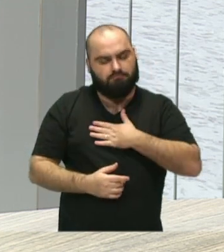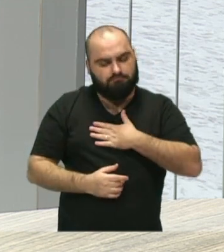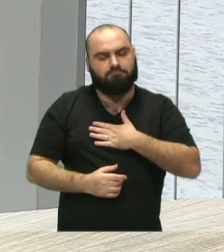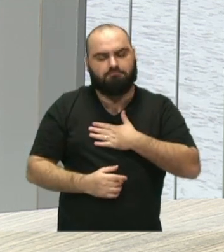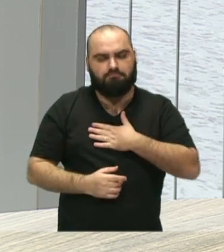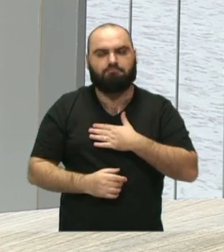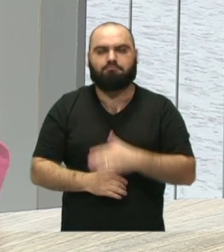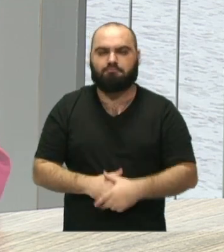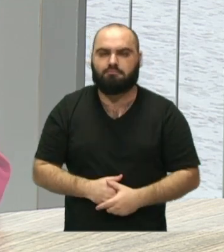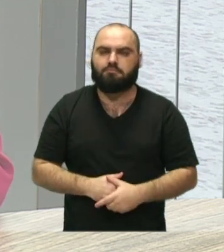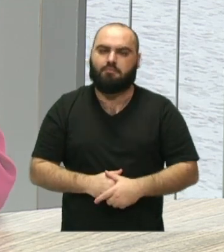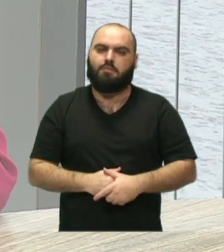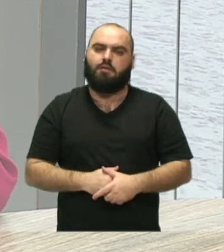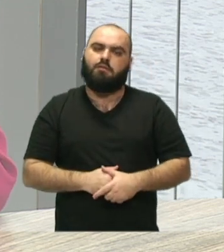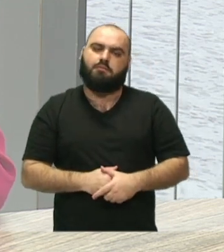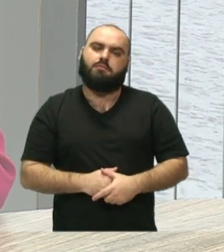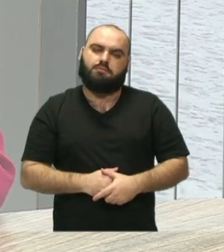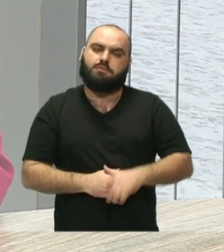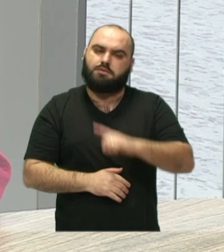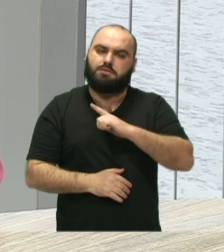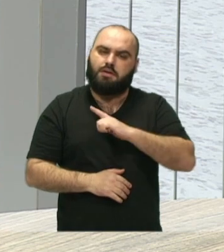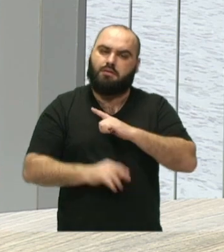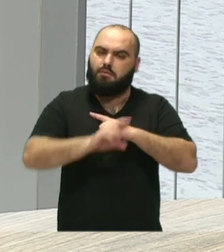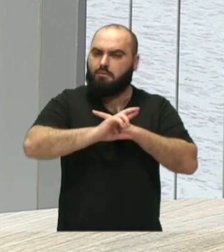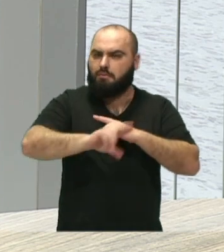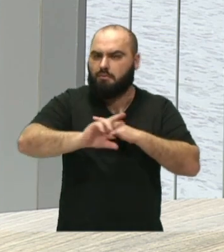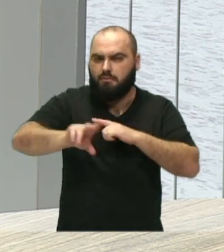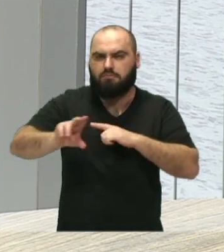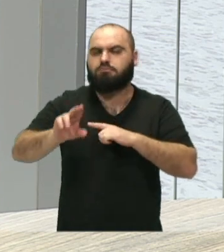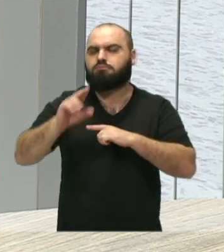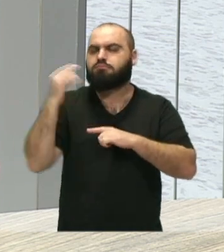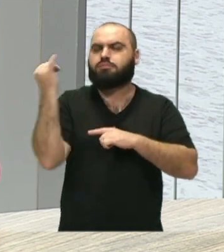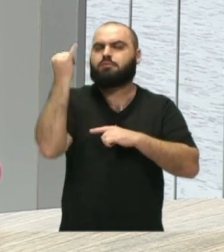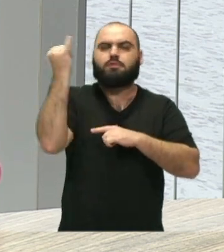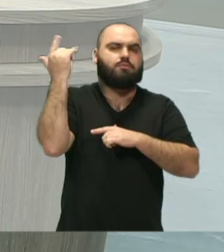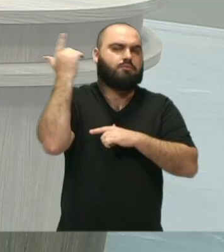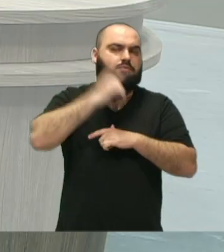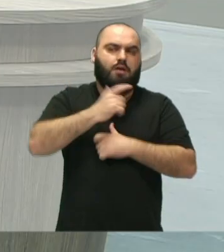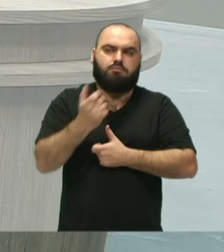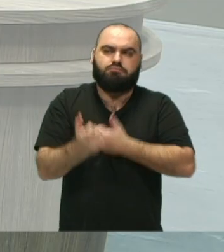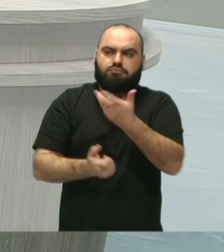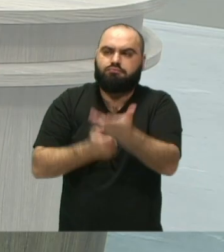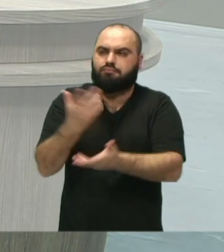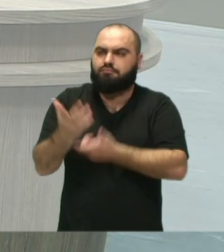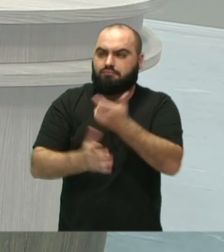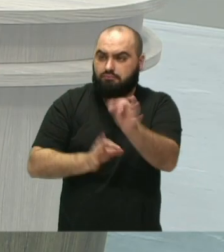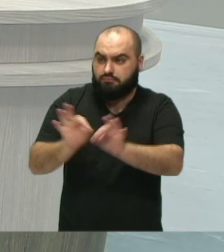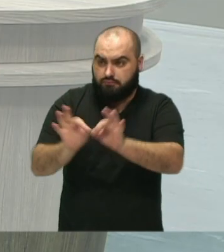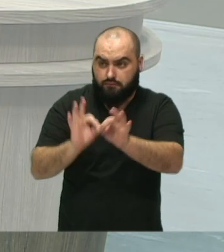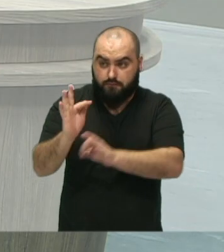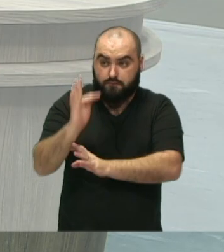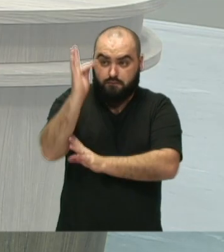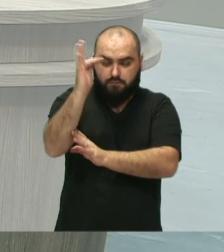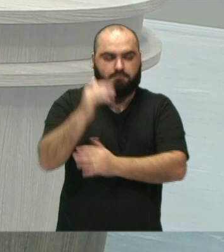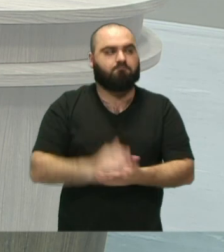temos coisas importantes a produzir e trazer aí nos próximos planos. Com certeza. E assim,